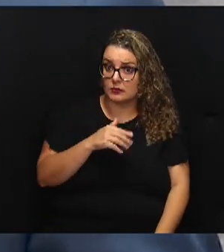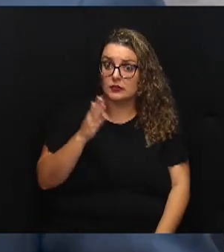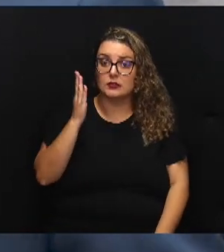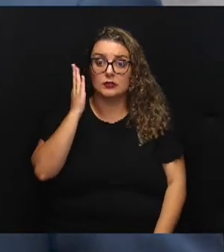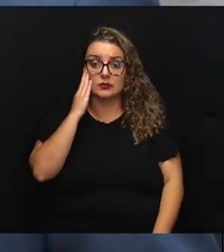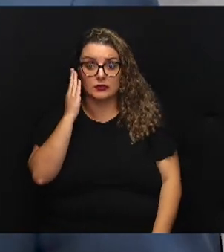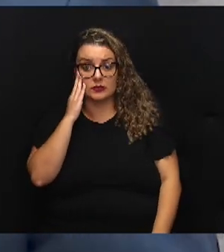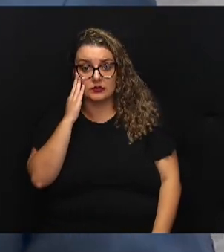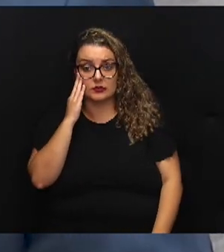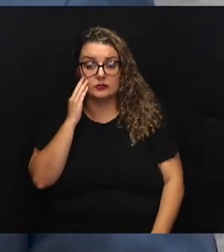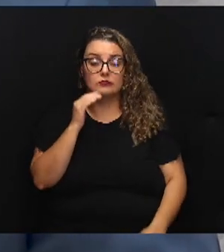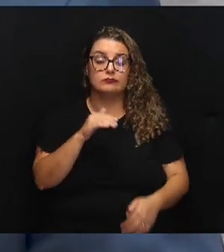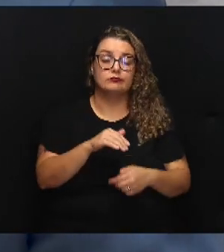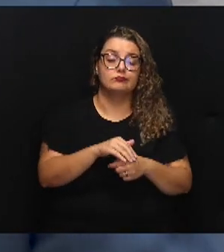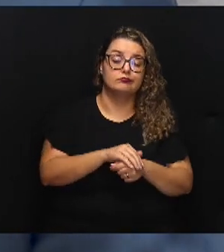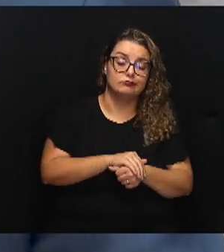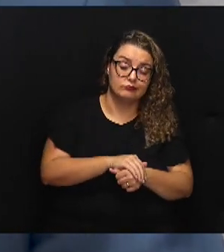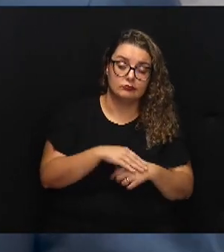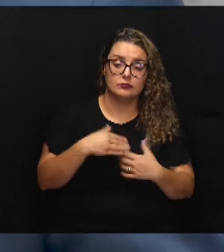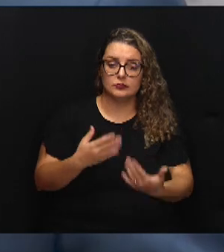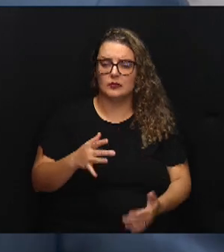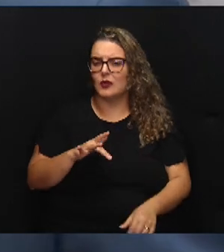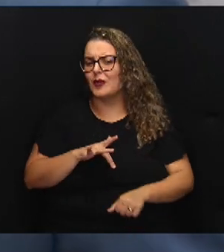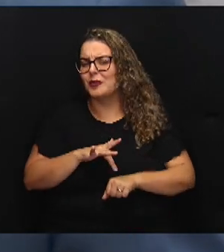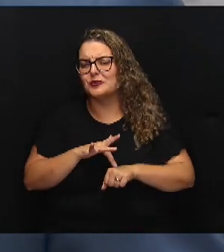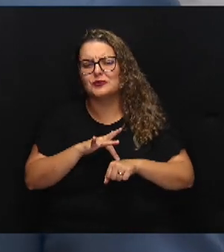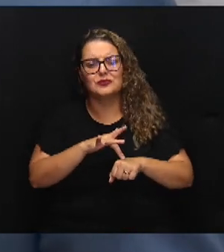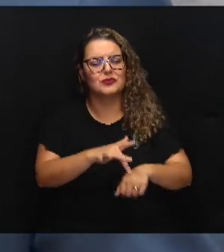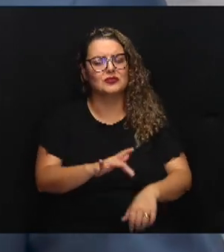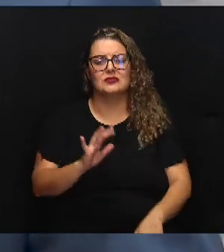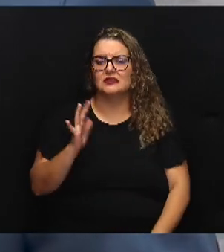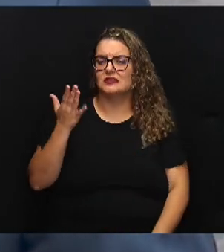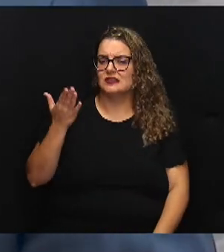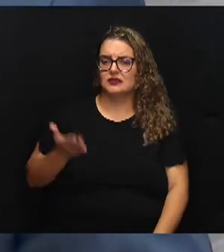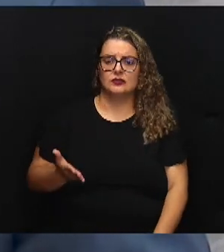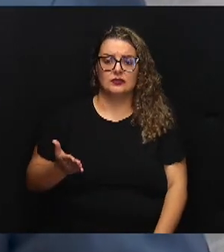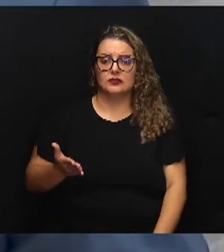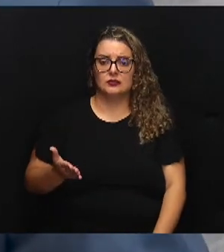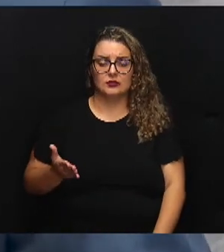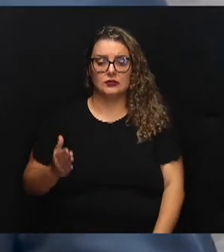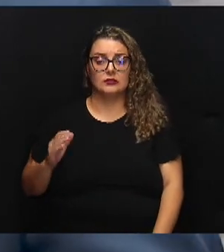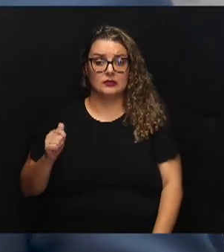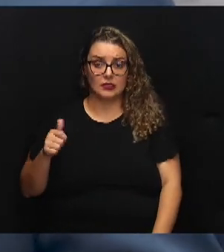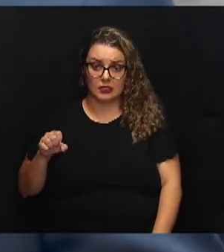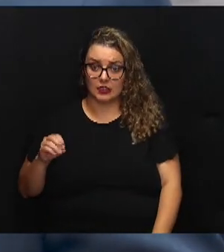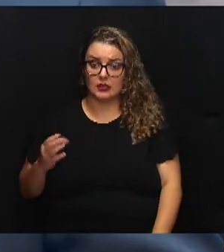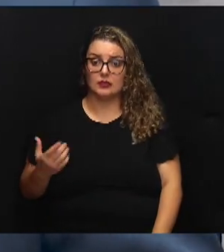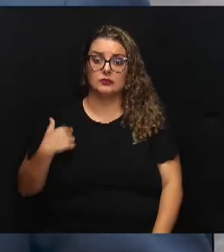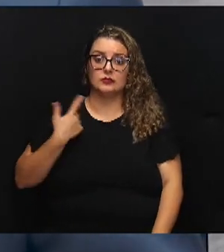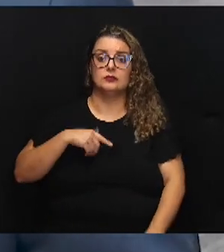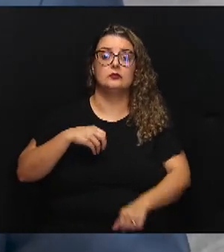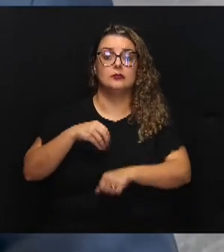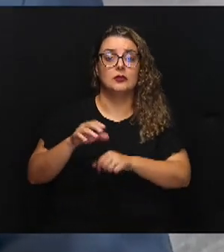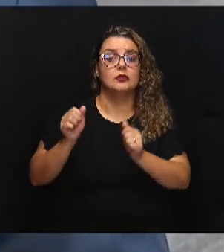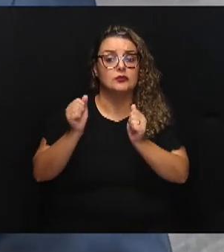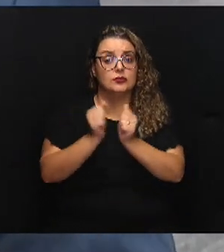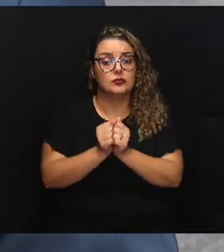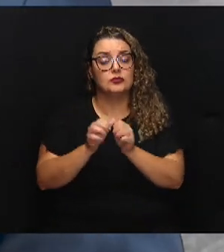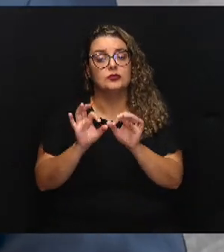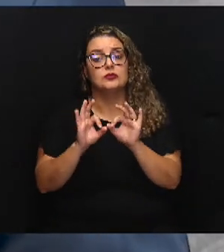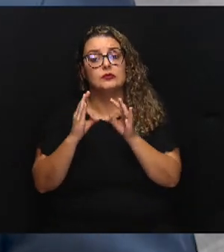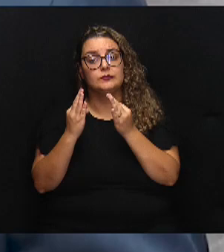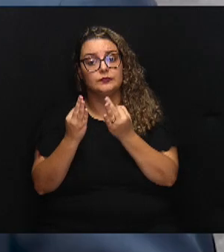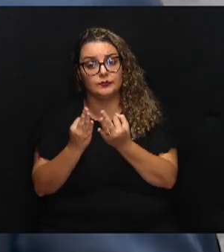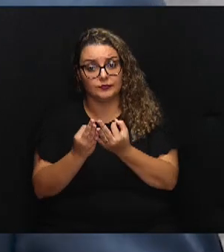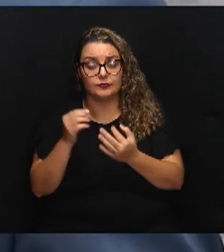da morosidade, então é um absurdo o que está acontecendo nesse caso. Nós estaremos encaminhando junto com a família